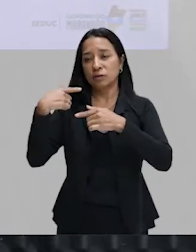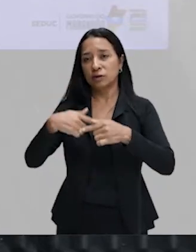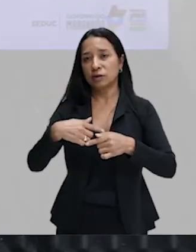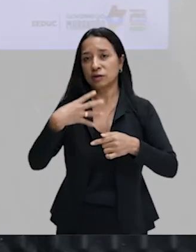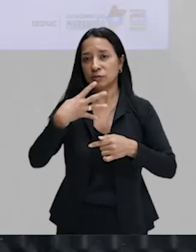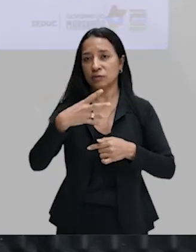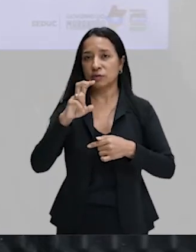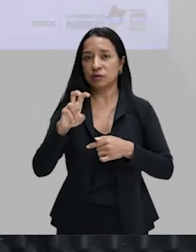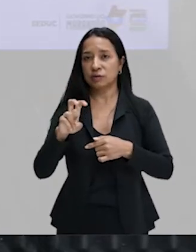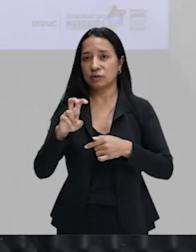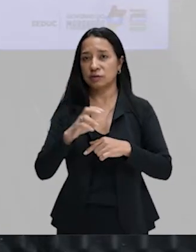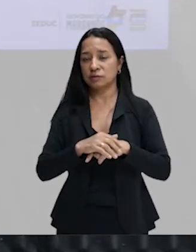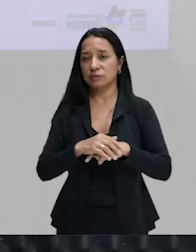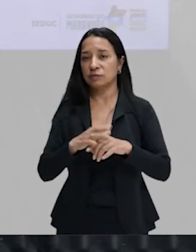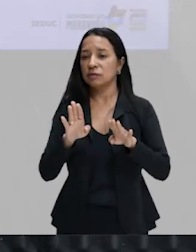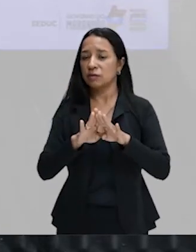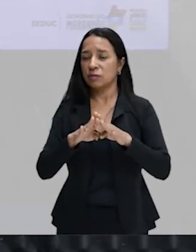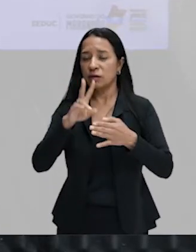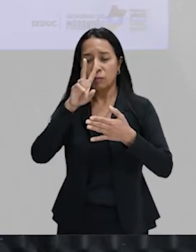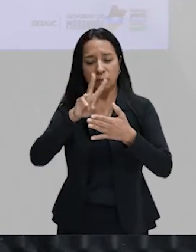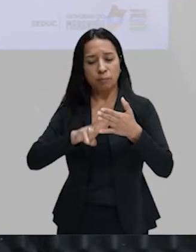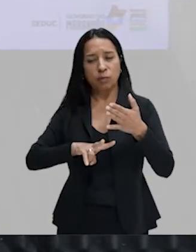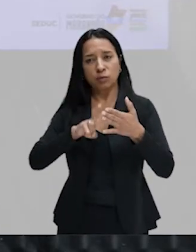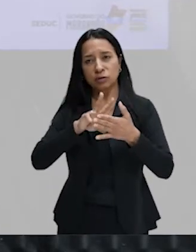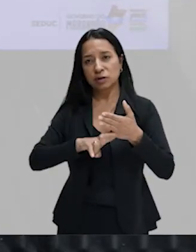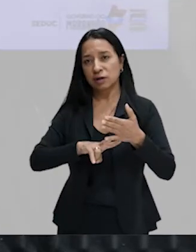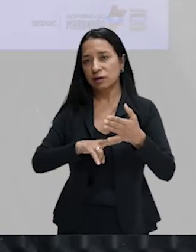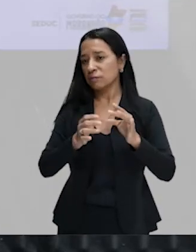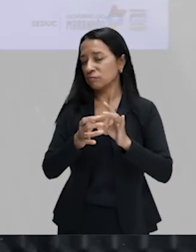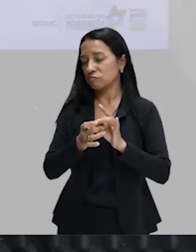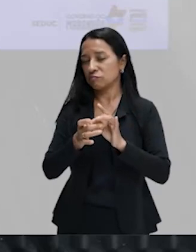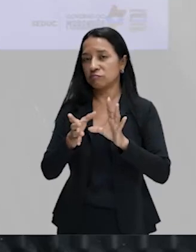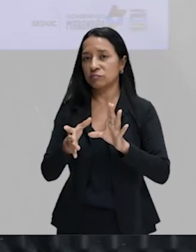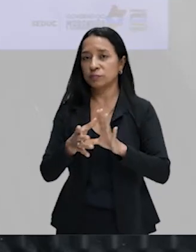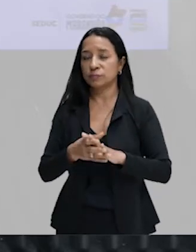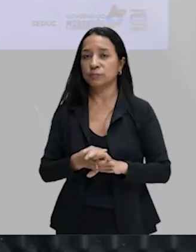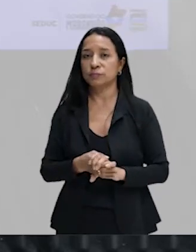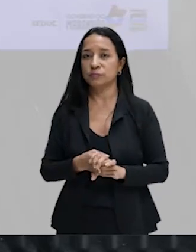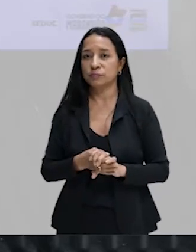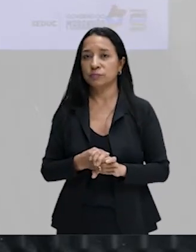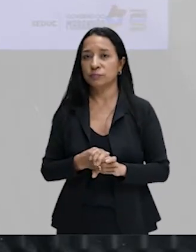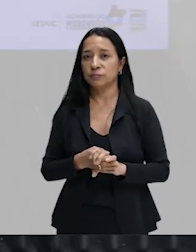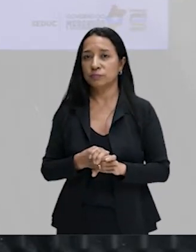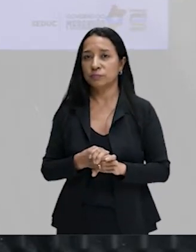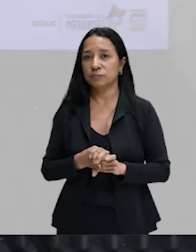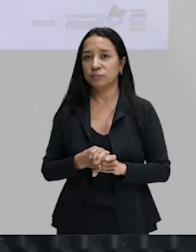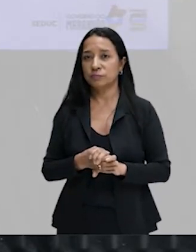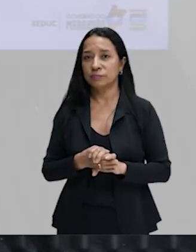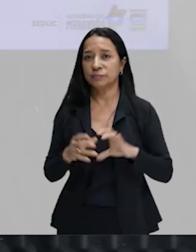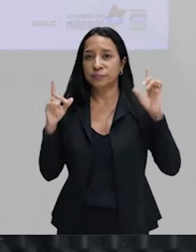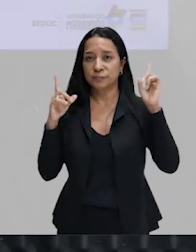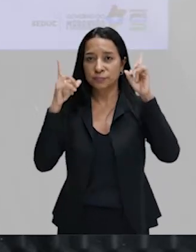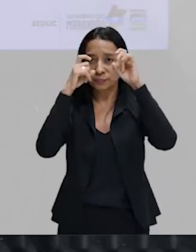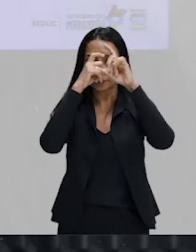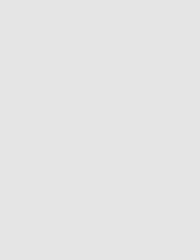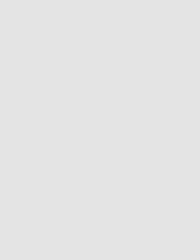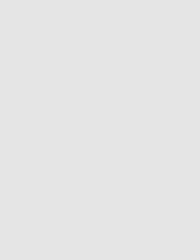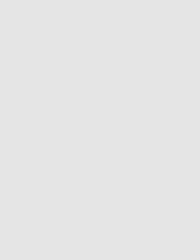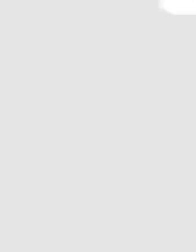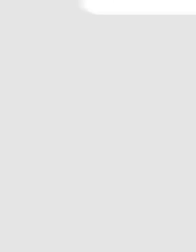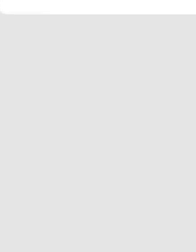45. Além de ler, né, as obras que nós falamos aqui. Compliquei?